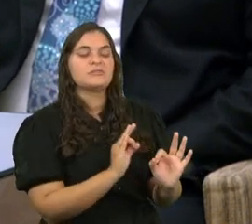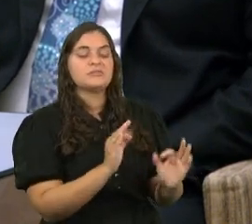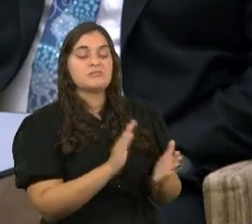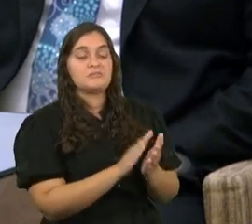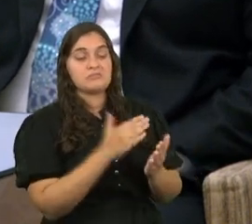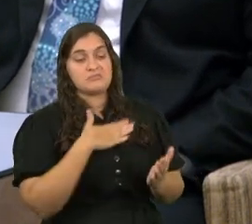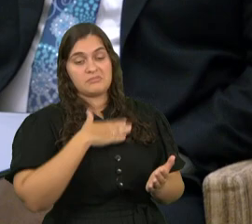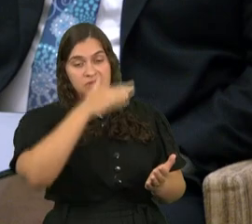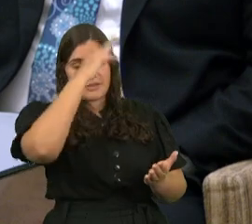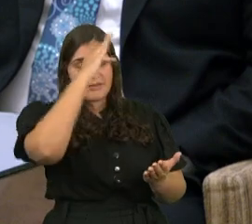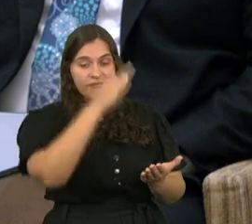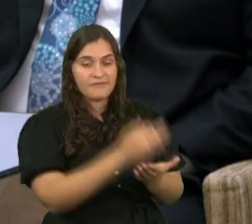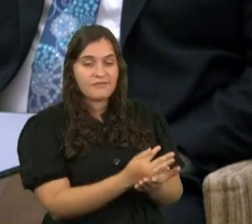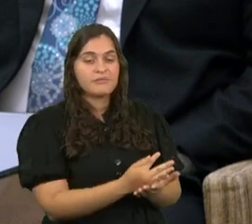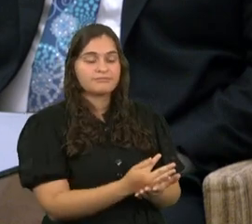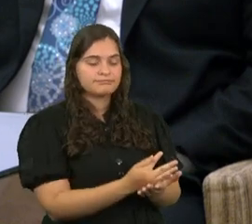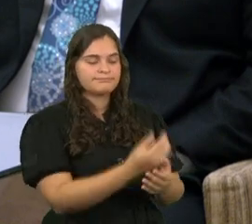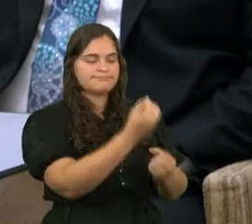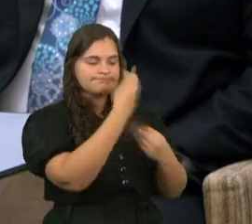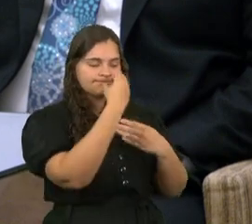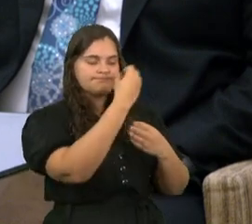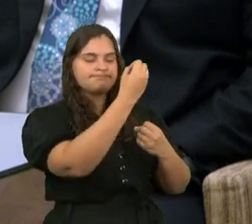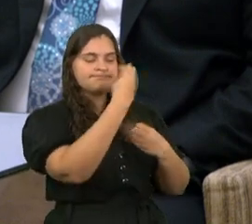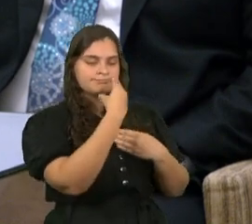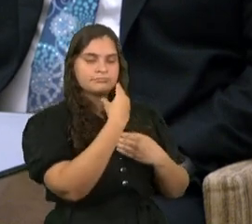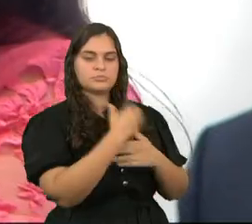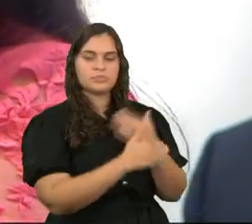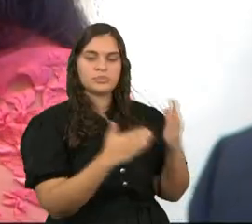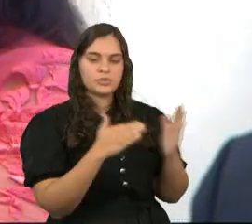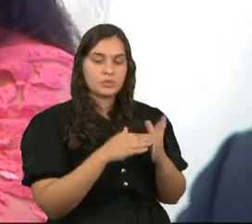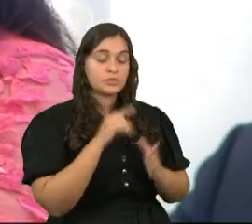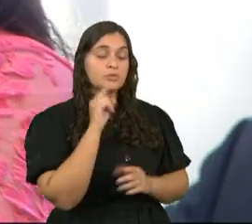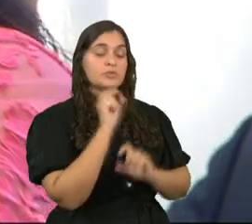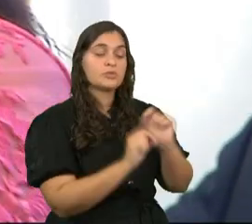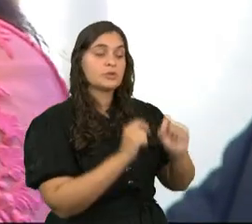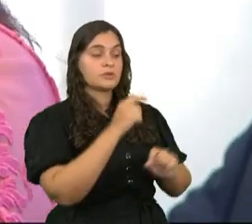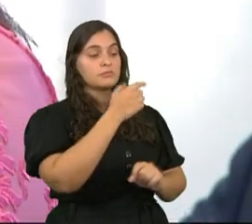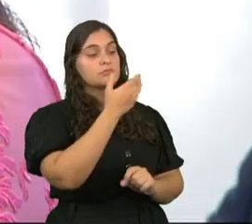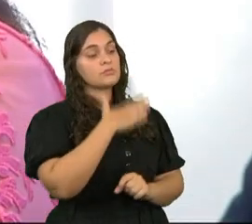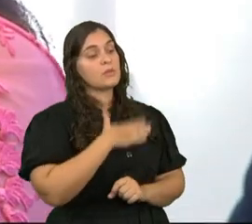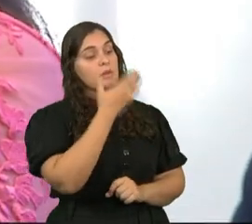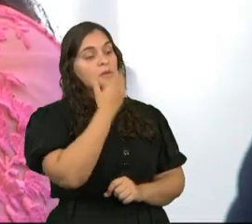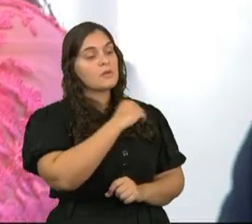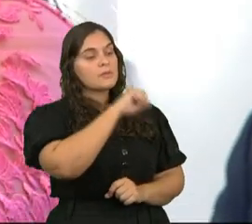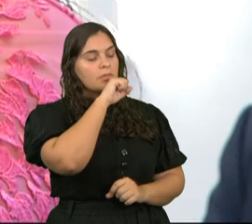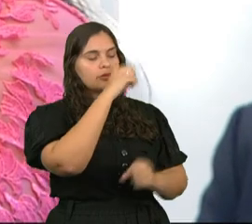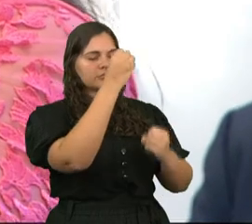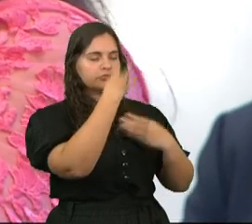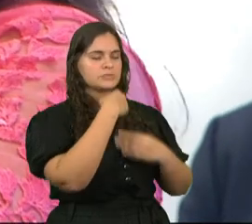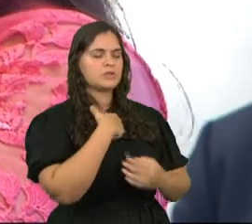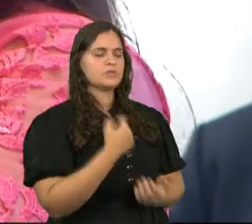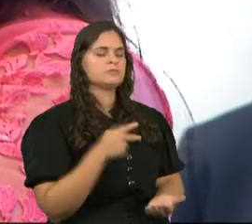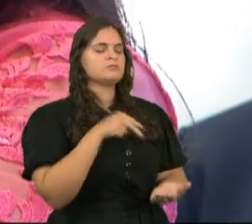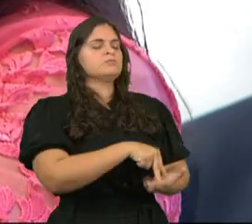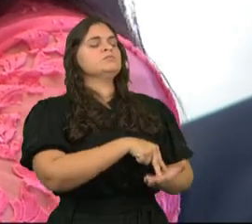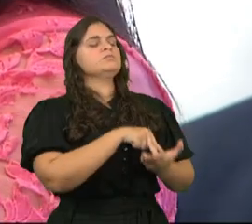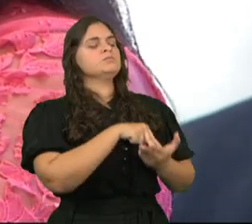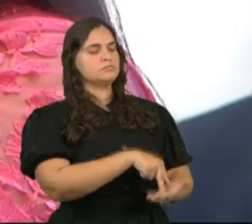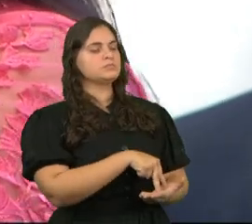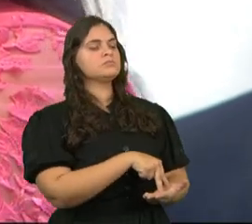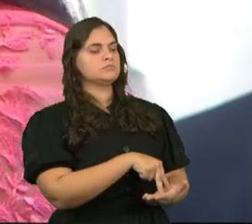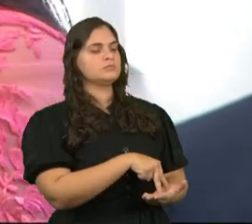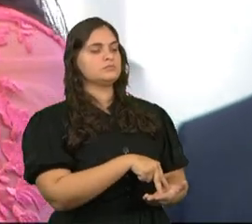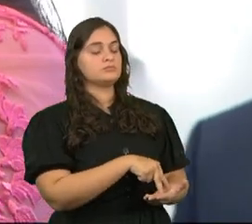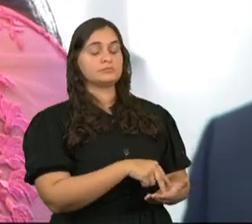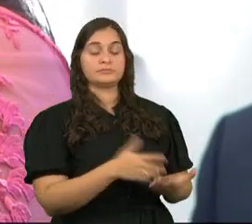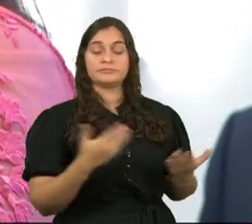velho homem me ensinou me manteve de pé. E um dia me perguntaram,